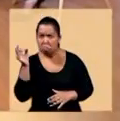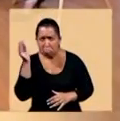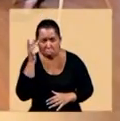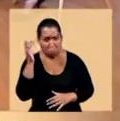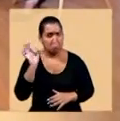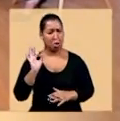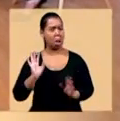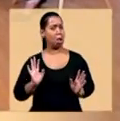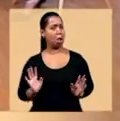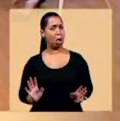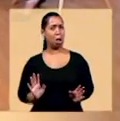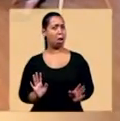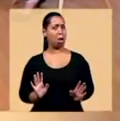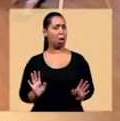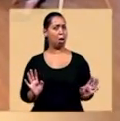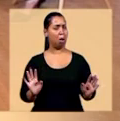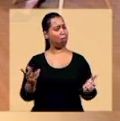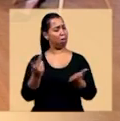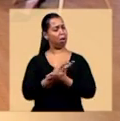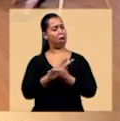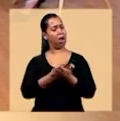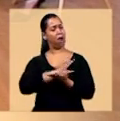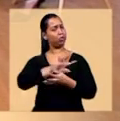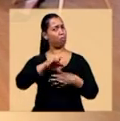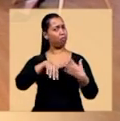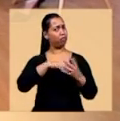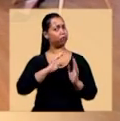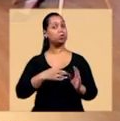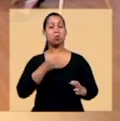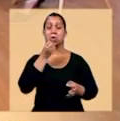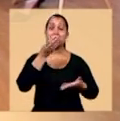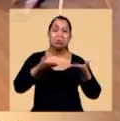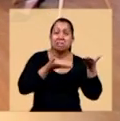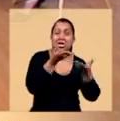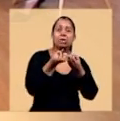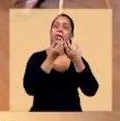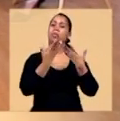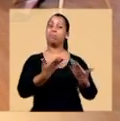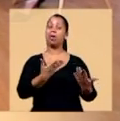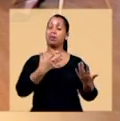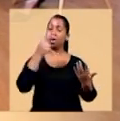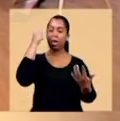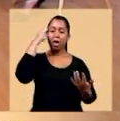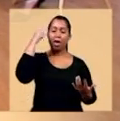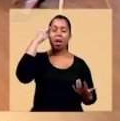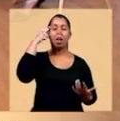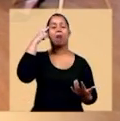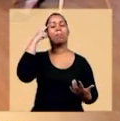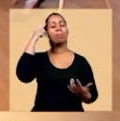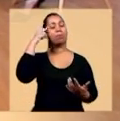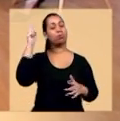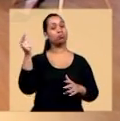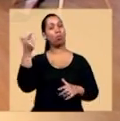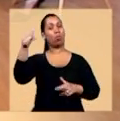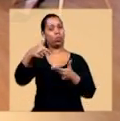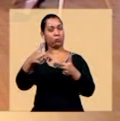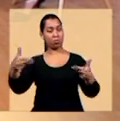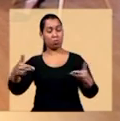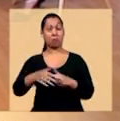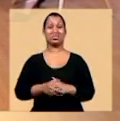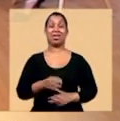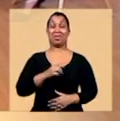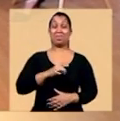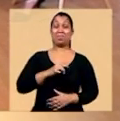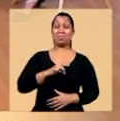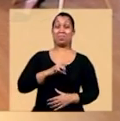Mal entendido, de jeito nenhum. Confundiu, eu tratei bem, ela confundiu. Então, assim, nossa. Isso. E às vezes o medo